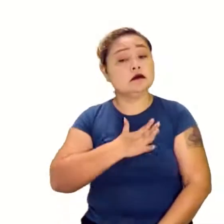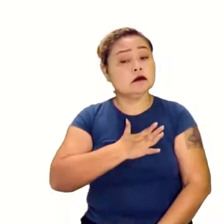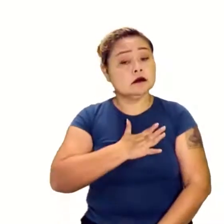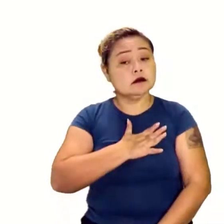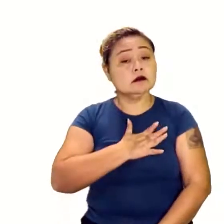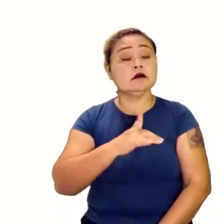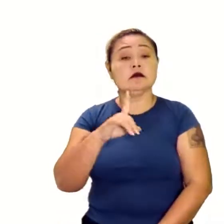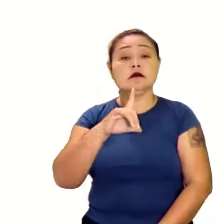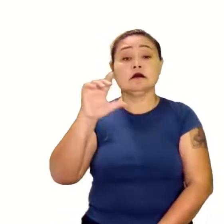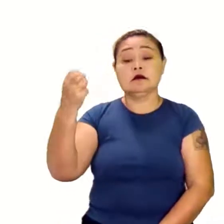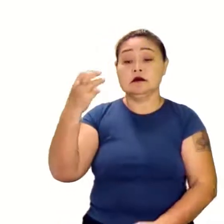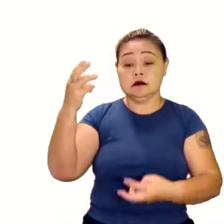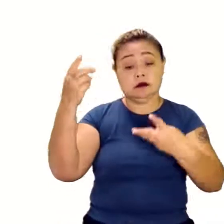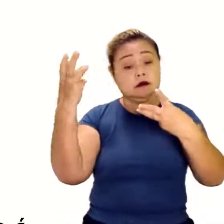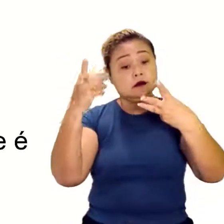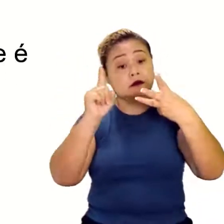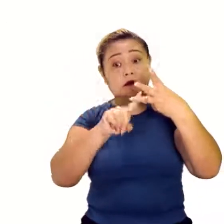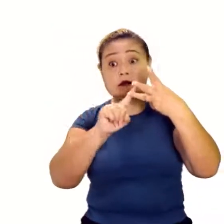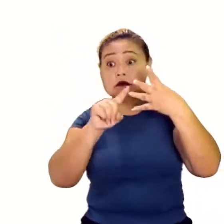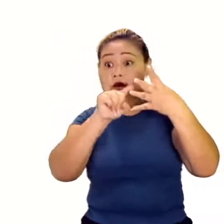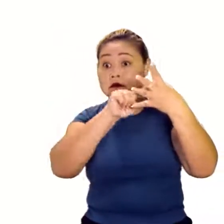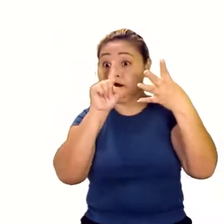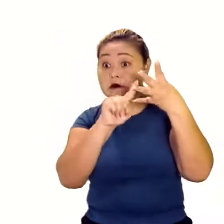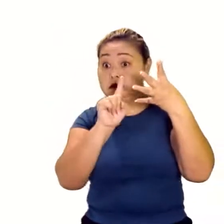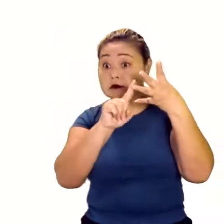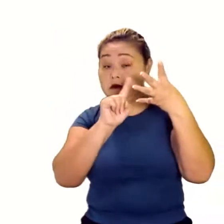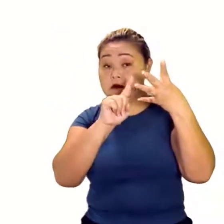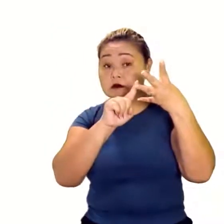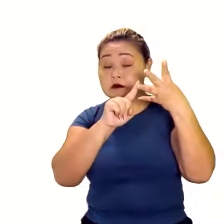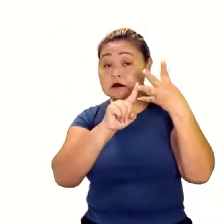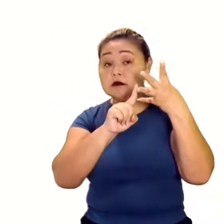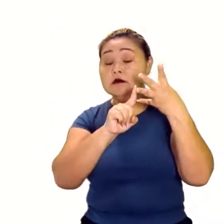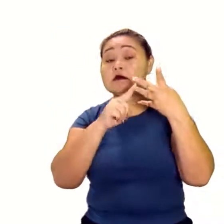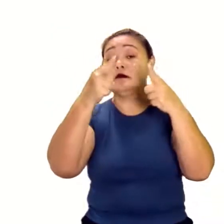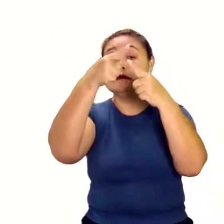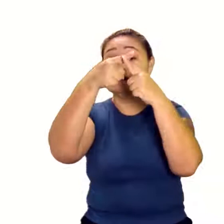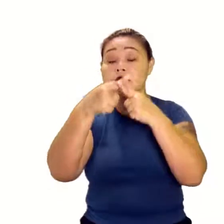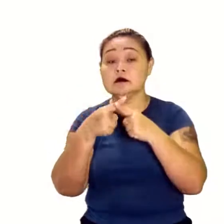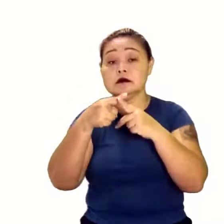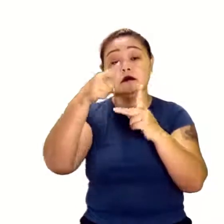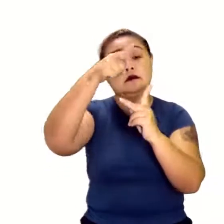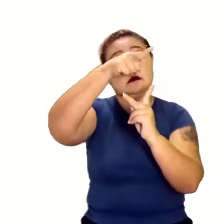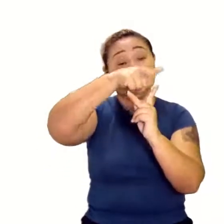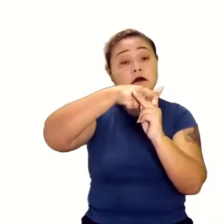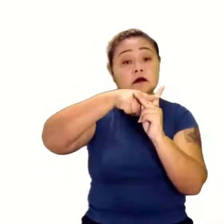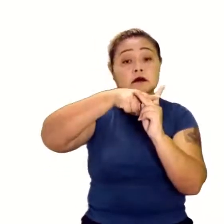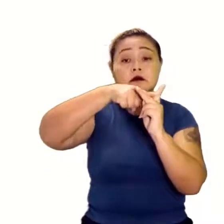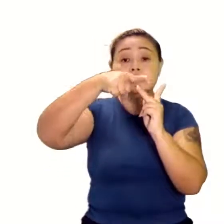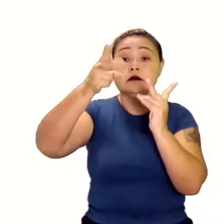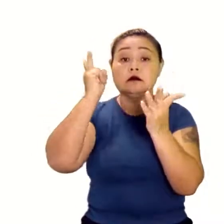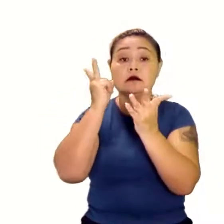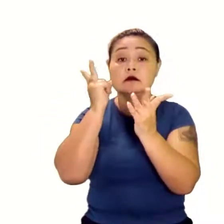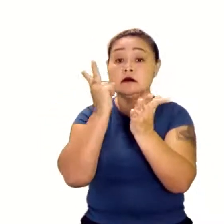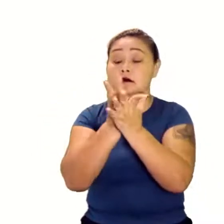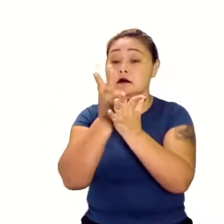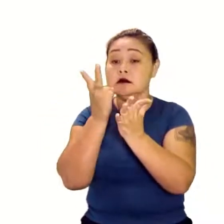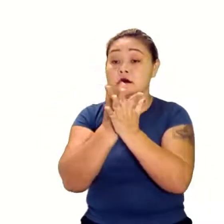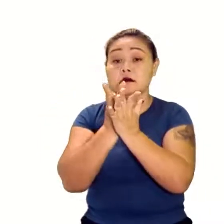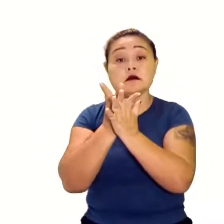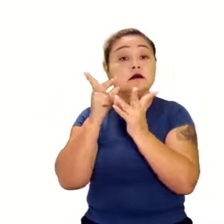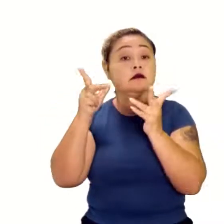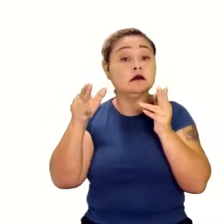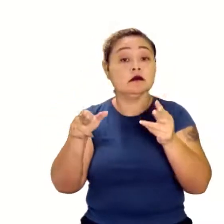Gostei. Terceira propriedade, bora ver. O produto de radicais de mesmo índice